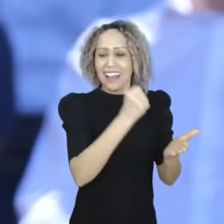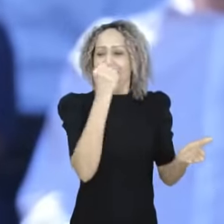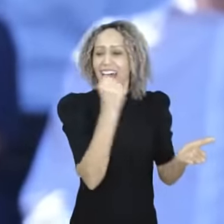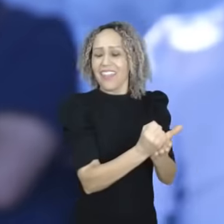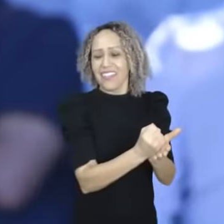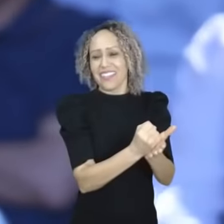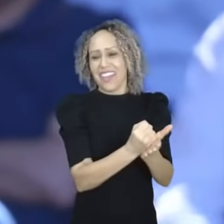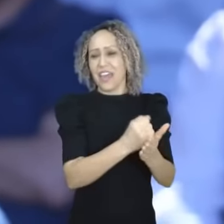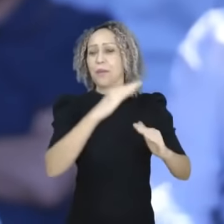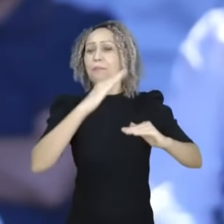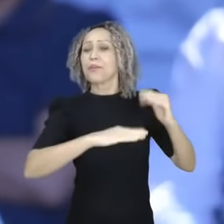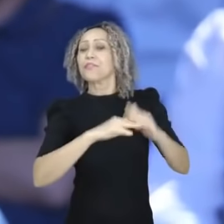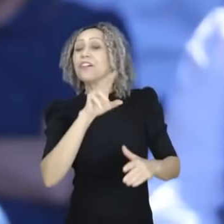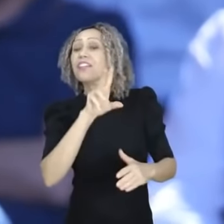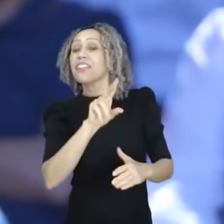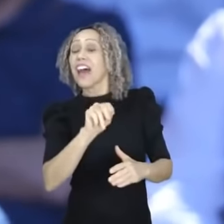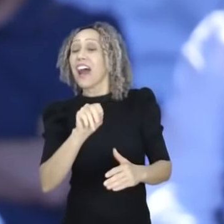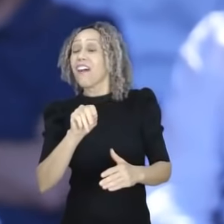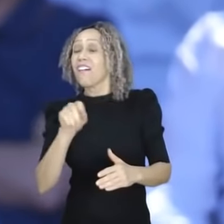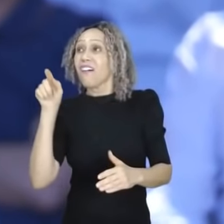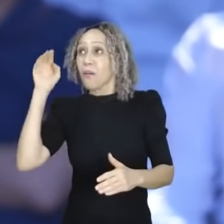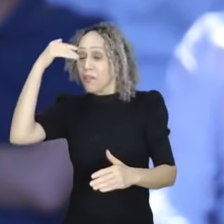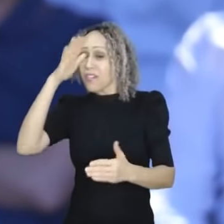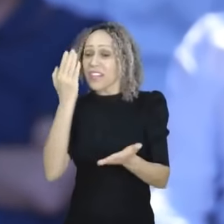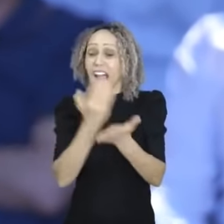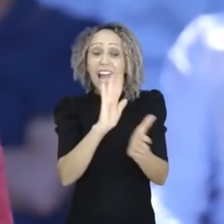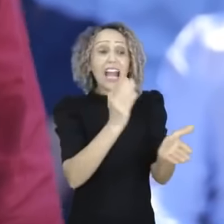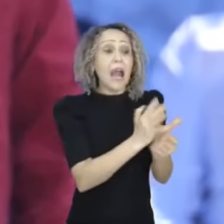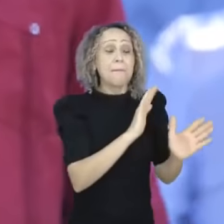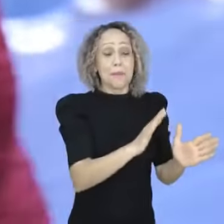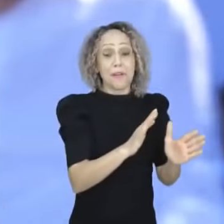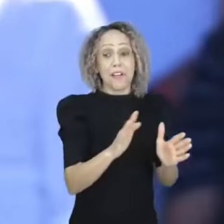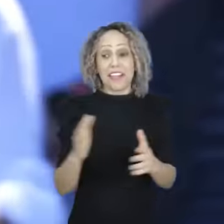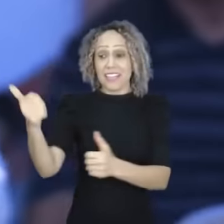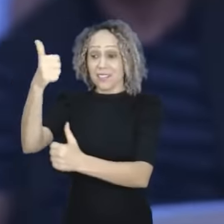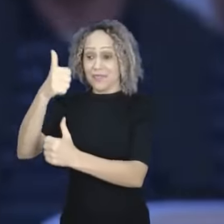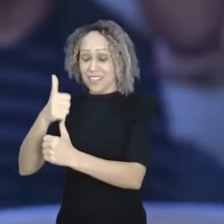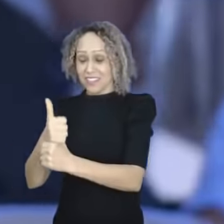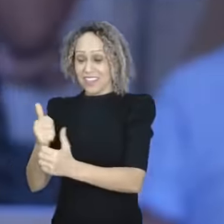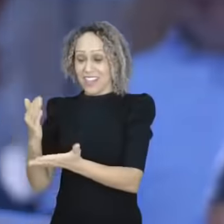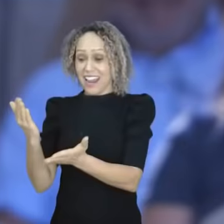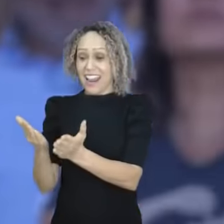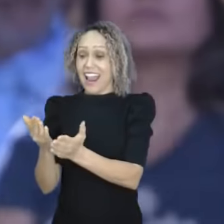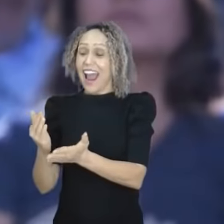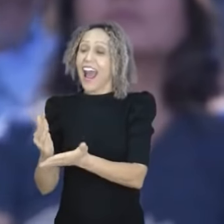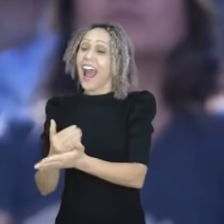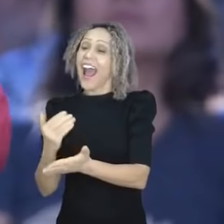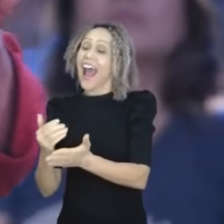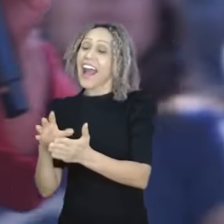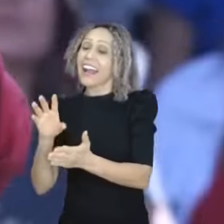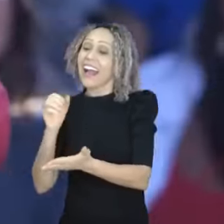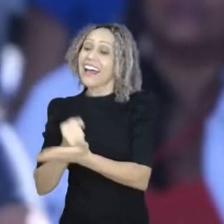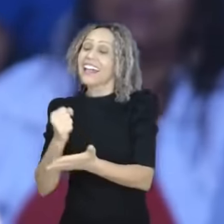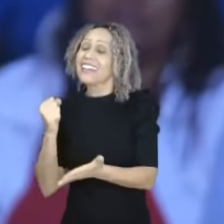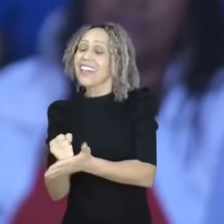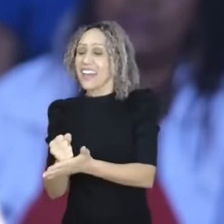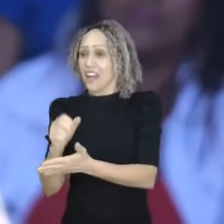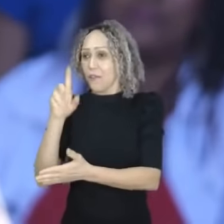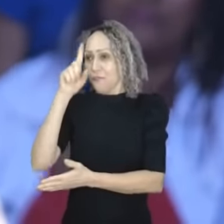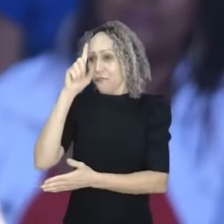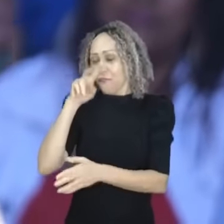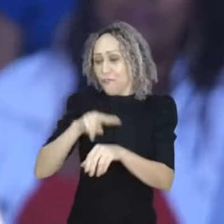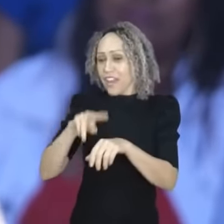que já arrumou emprego com a Carteira Verde e Amarela? Porque, na verdade, o que esse cidadão fez foi acabar